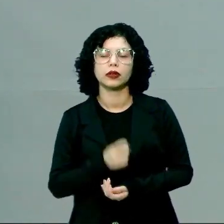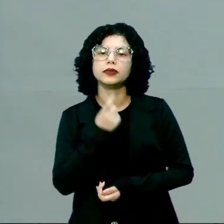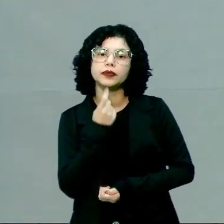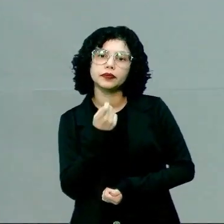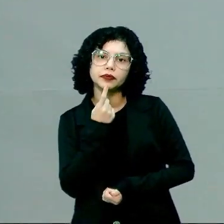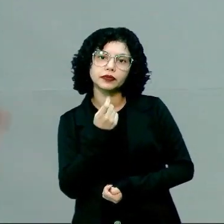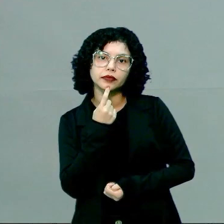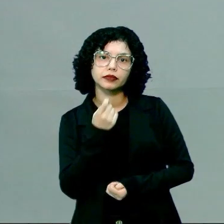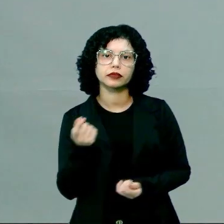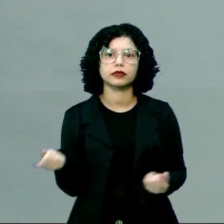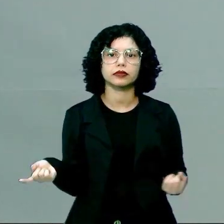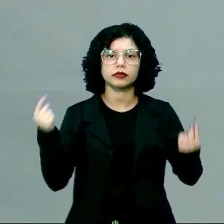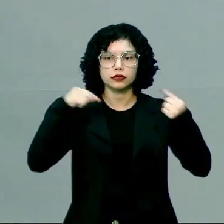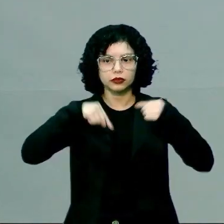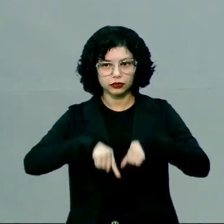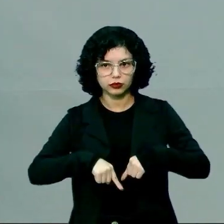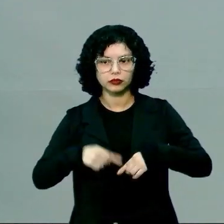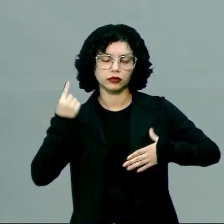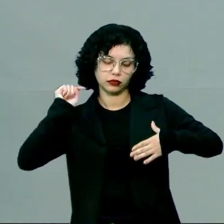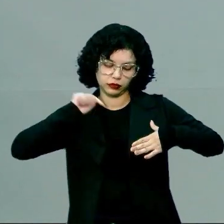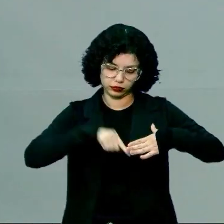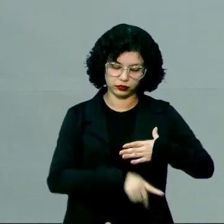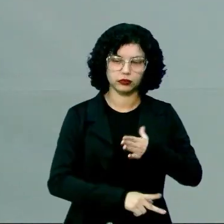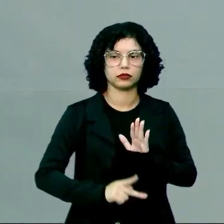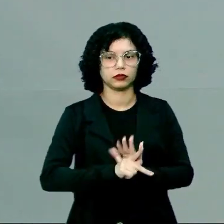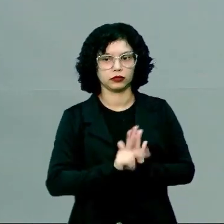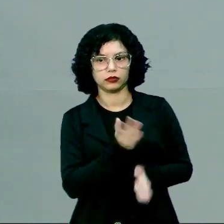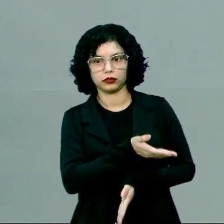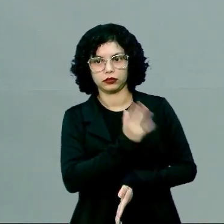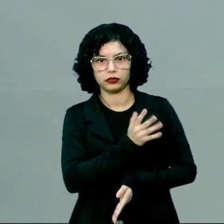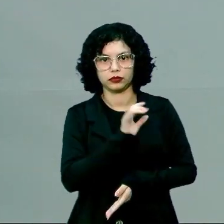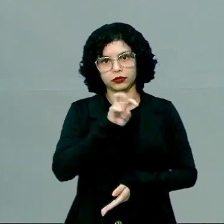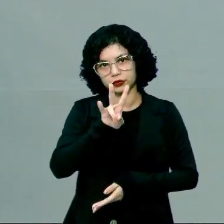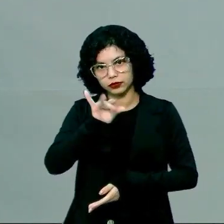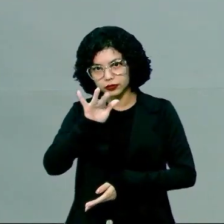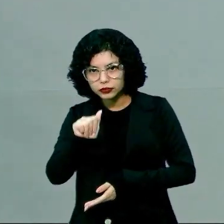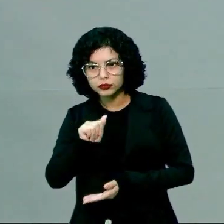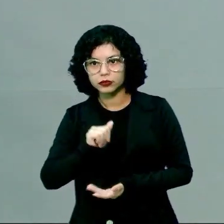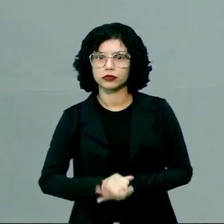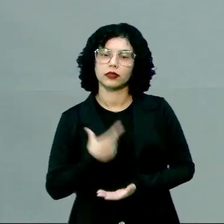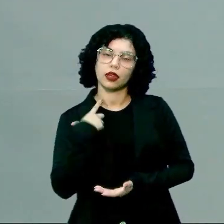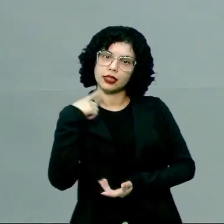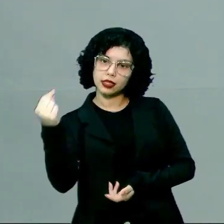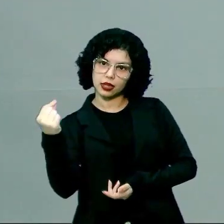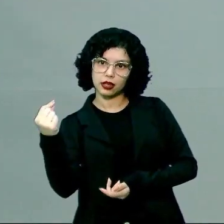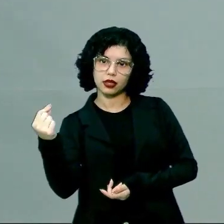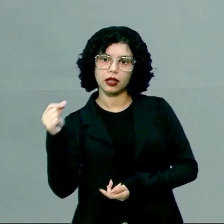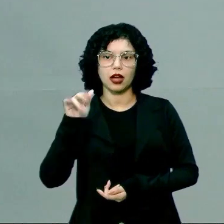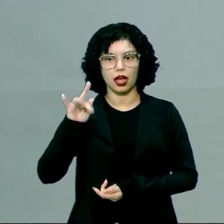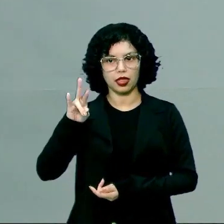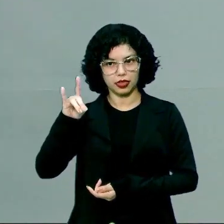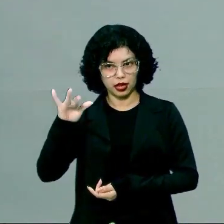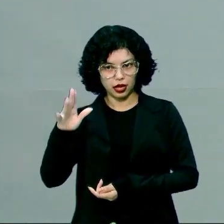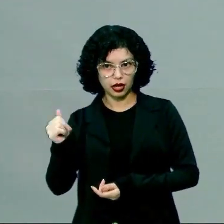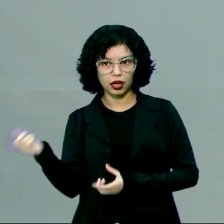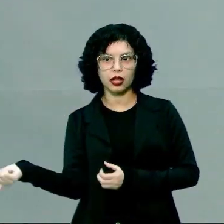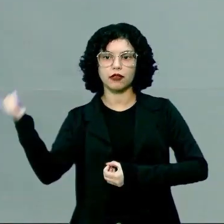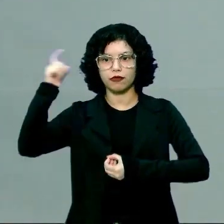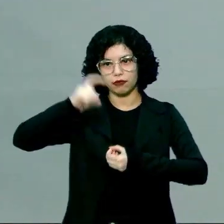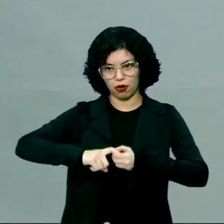que vem para o coração é pelas veias, tá? Sai pelas